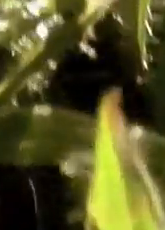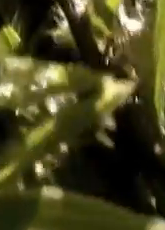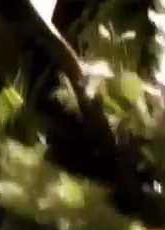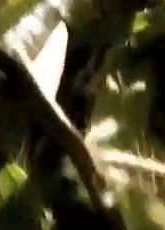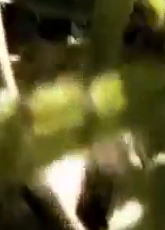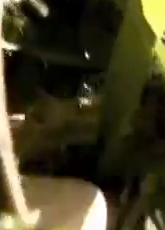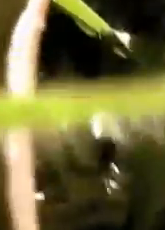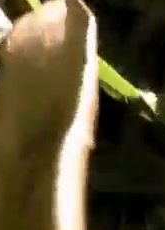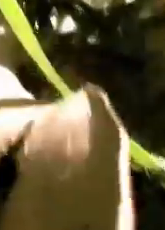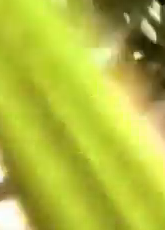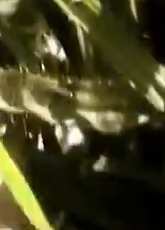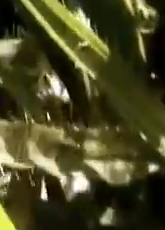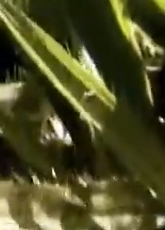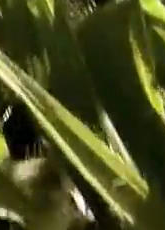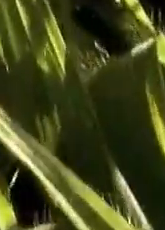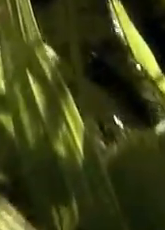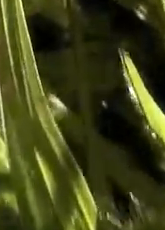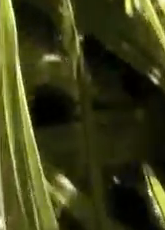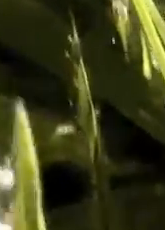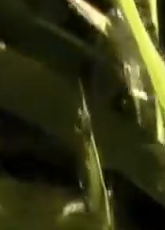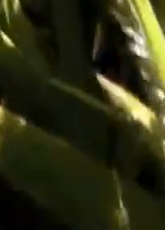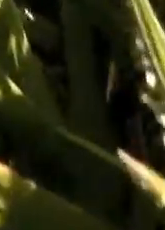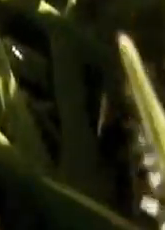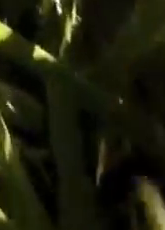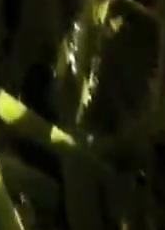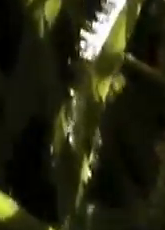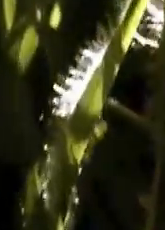Ainda que fotossíntese.